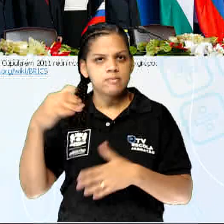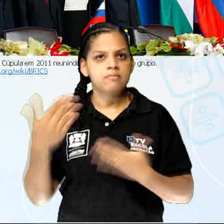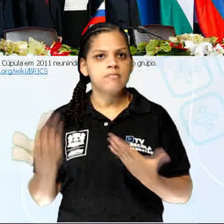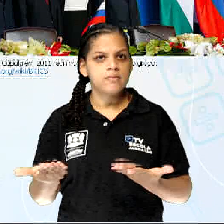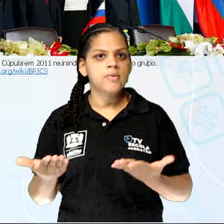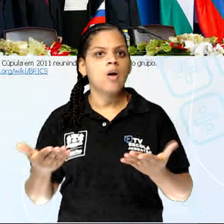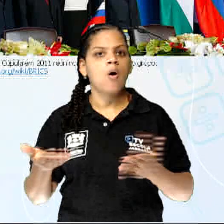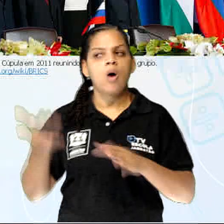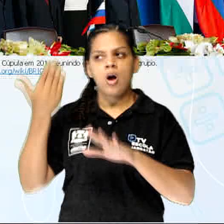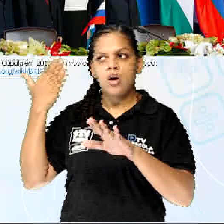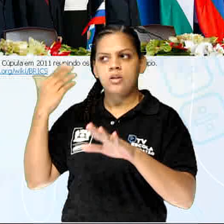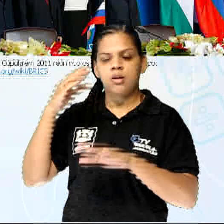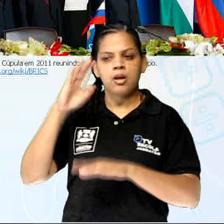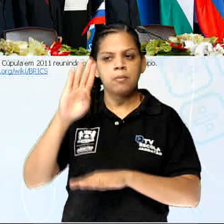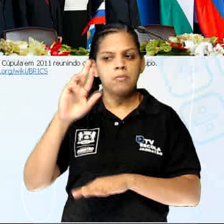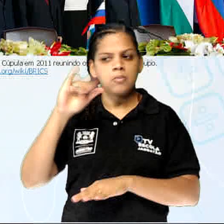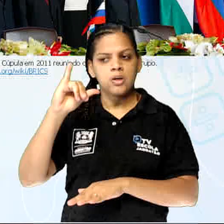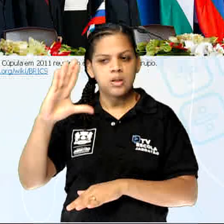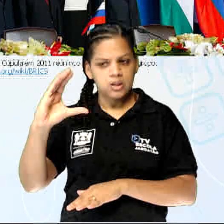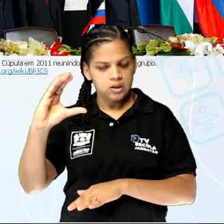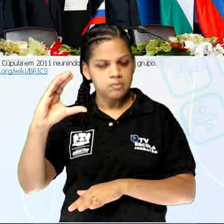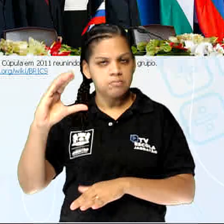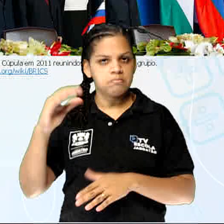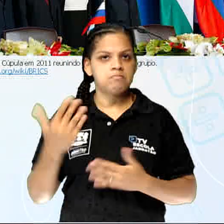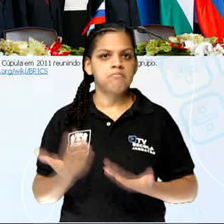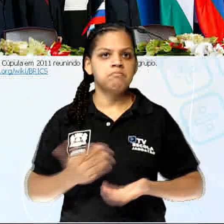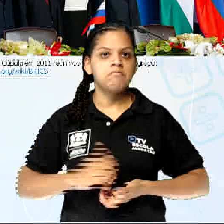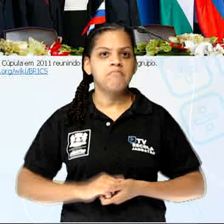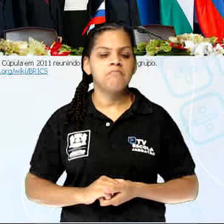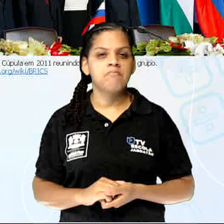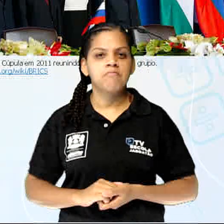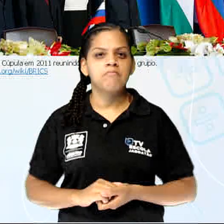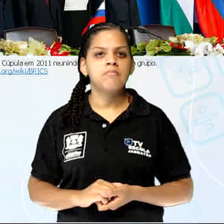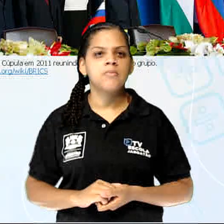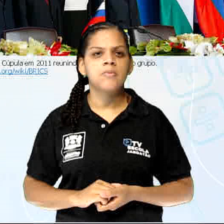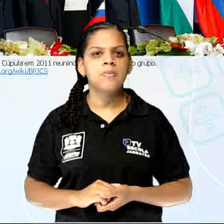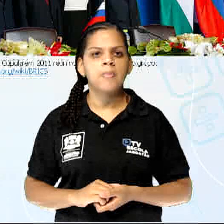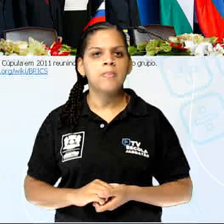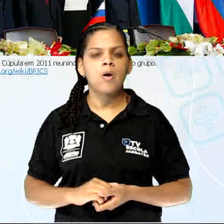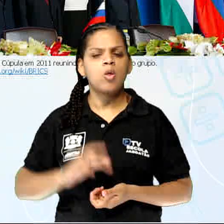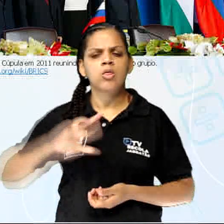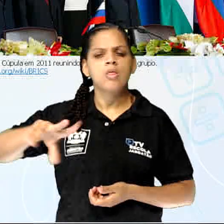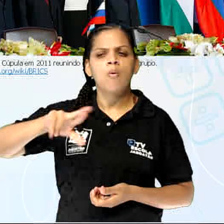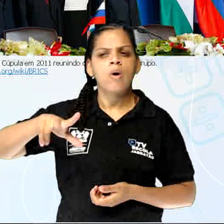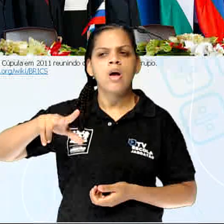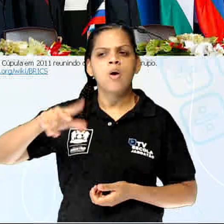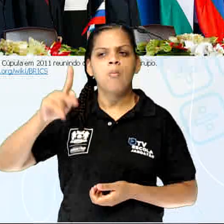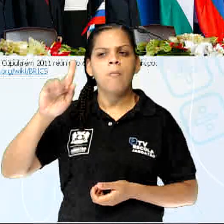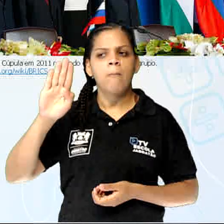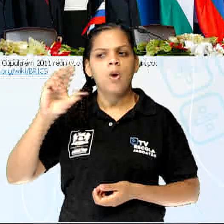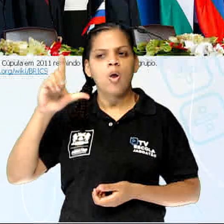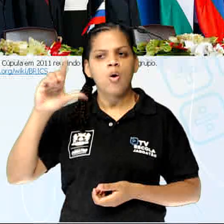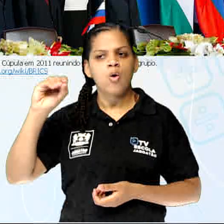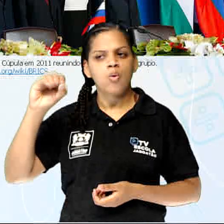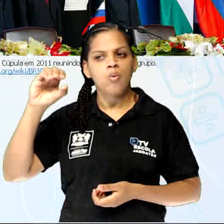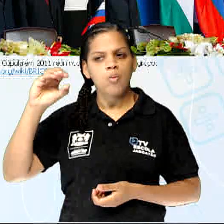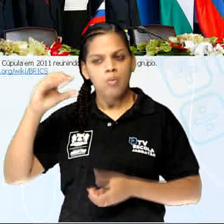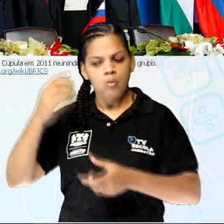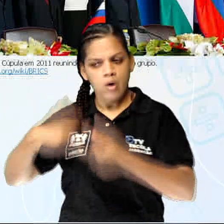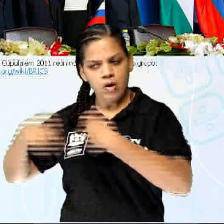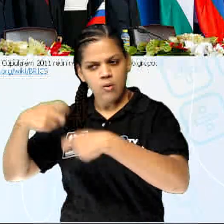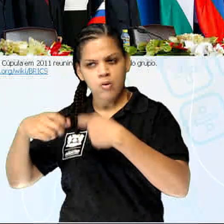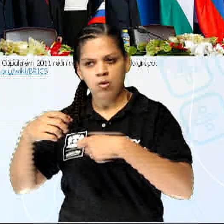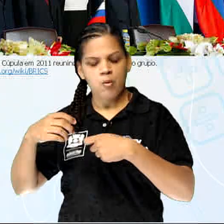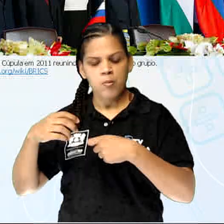até então era BRIC. O grupo não é considerado um bloco econômico formal, porém ele simboliza uma importante cúpula